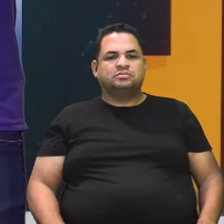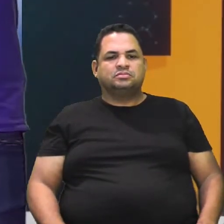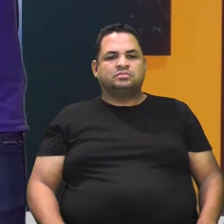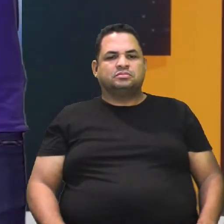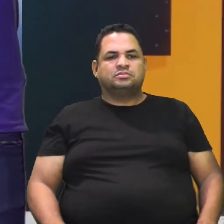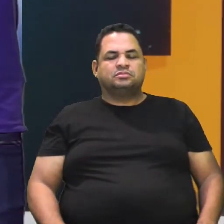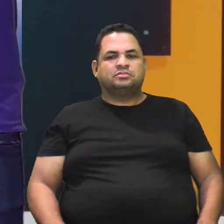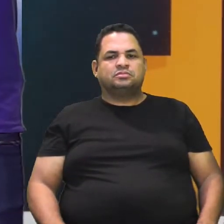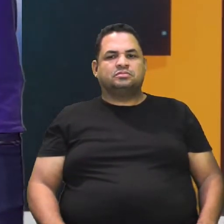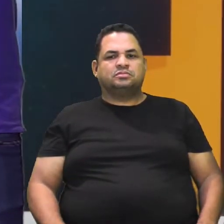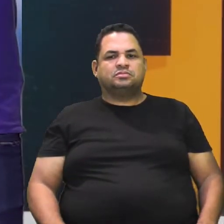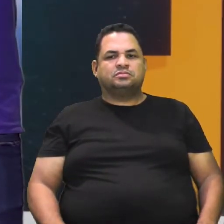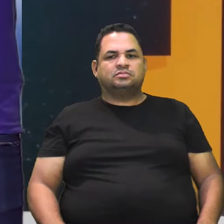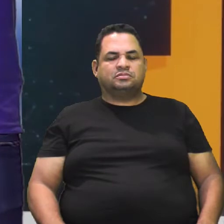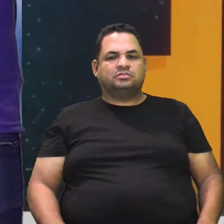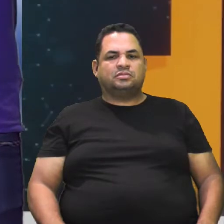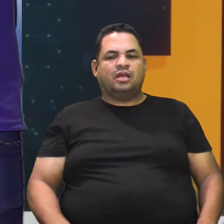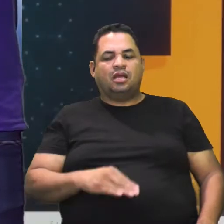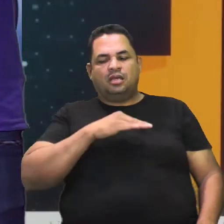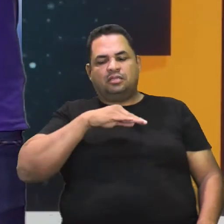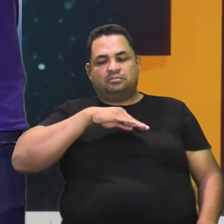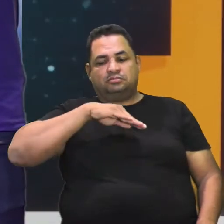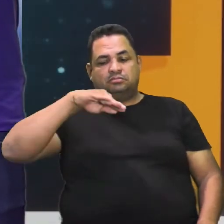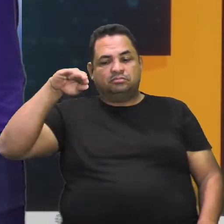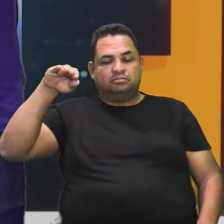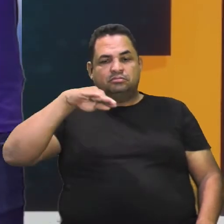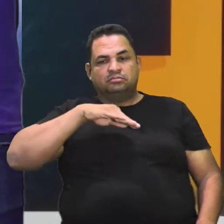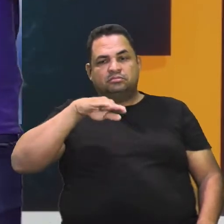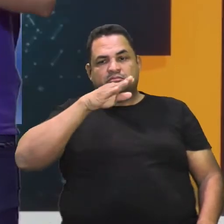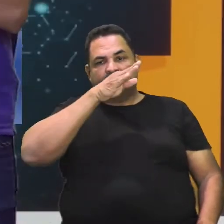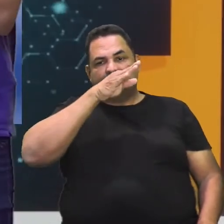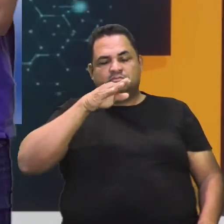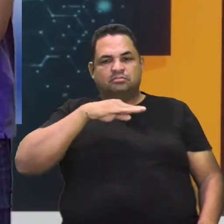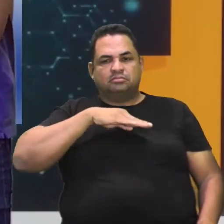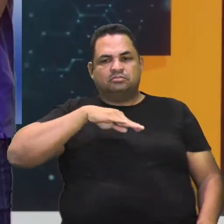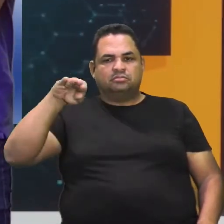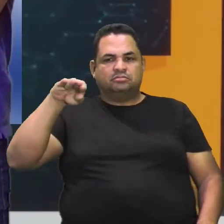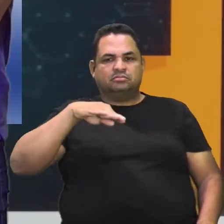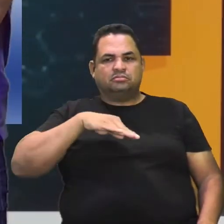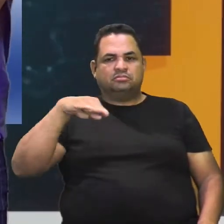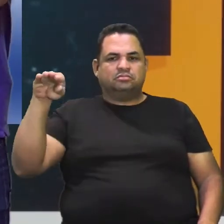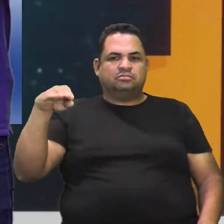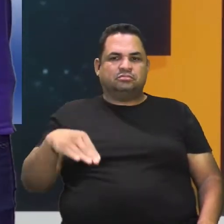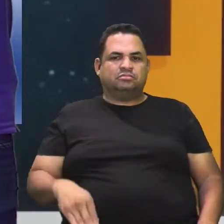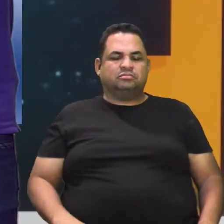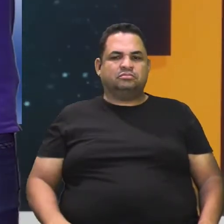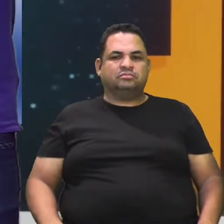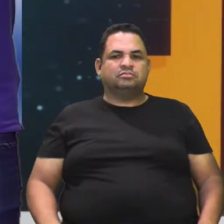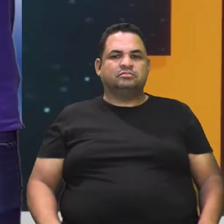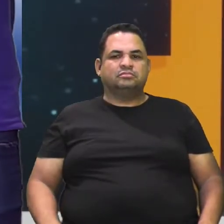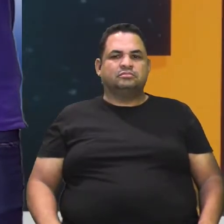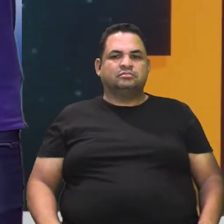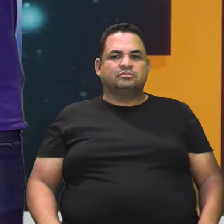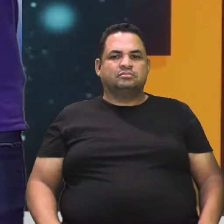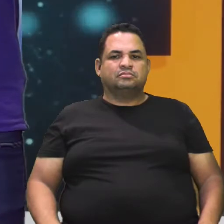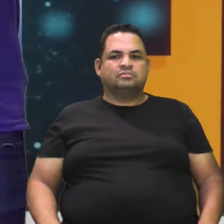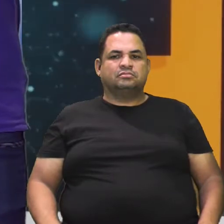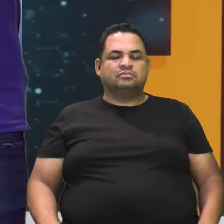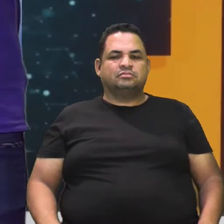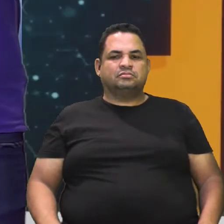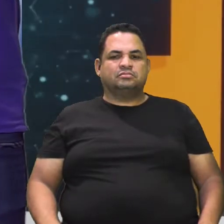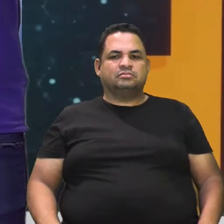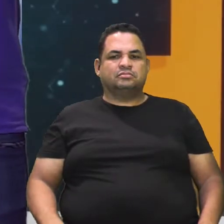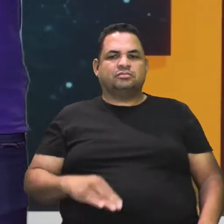aqui vai dar uma reta. Formar o quê? Uma reta também. Essa reta que formou, que é chamada de raio, que é o raio mesmo, com